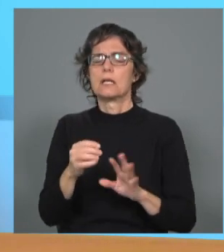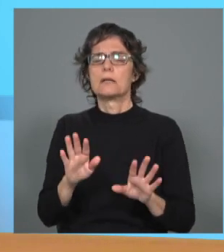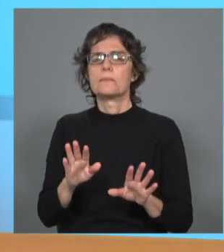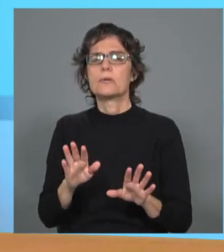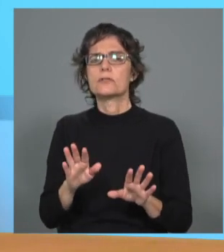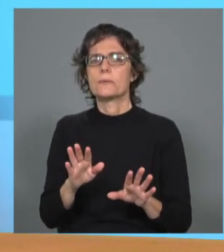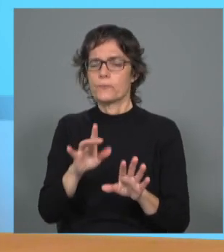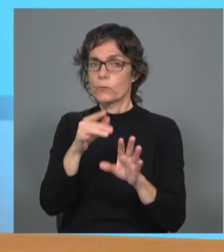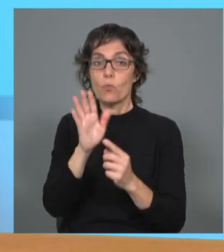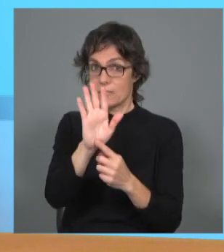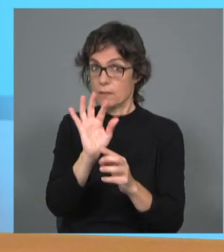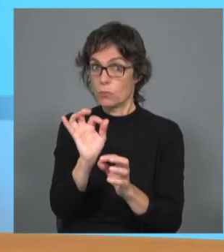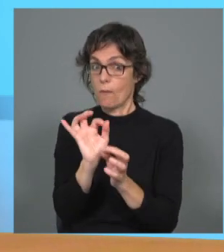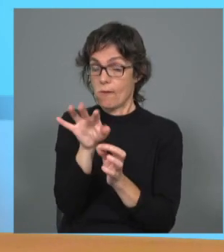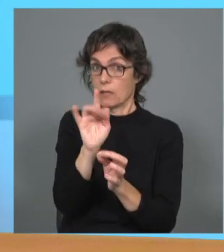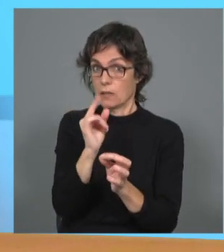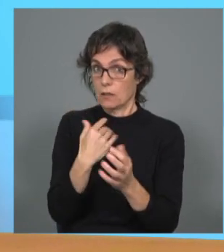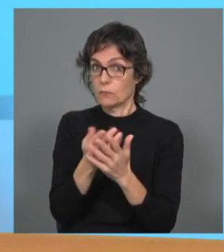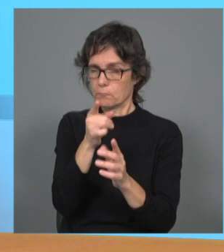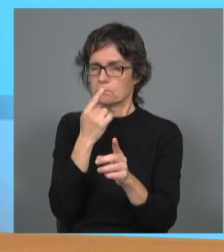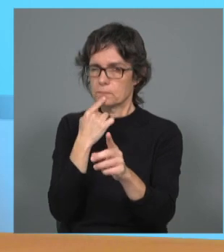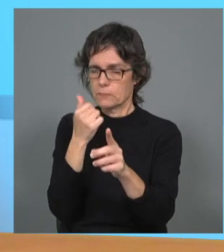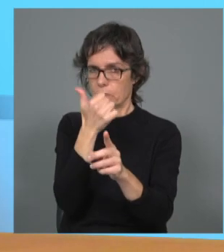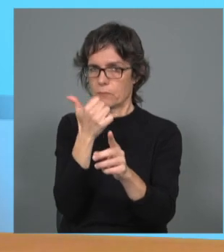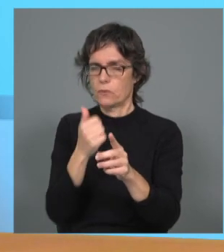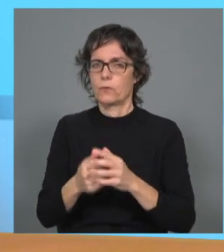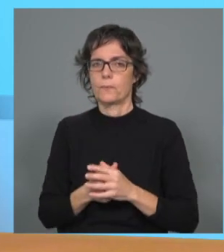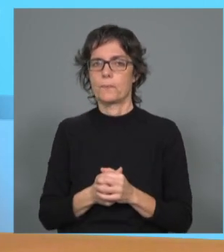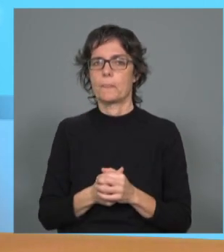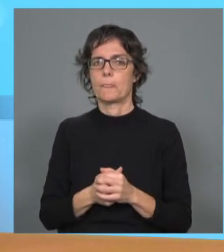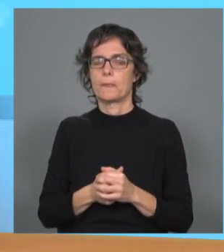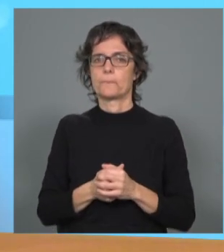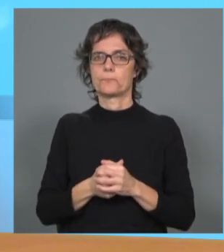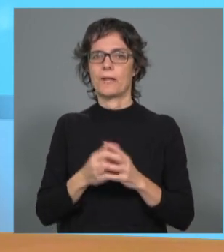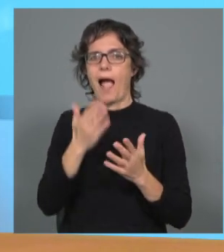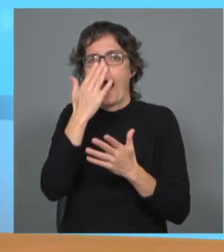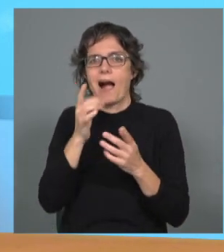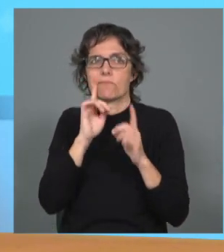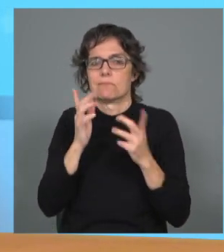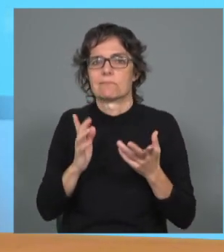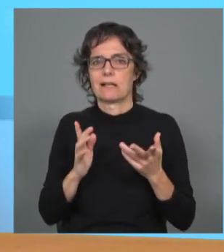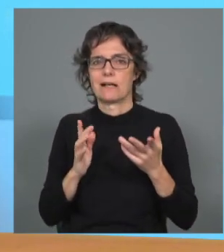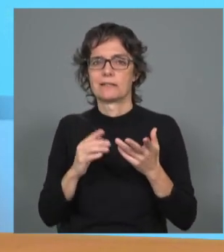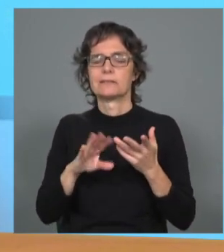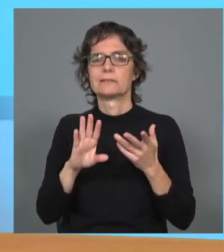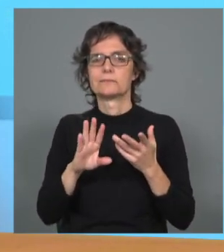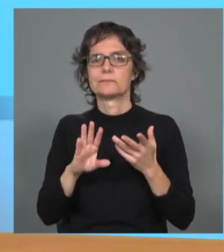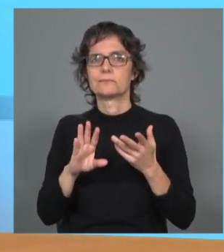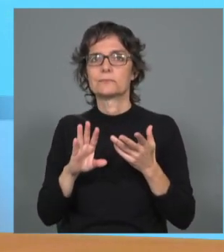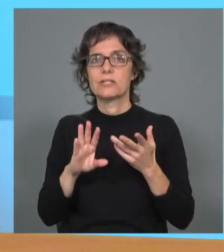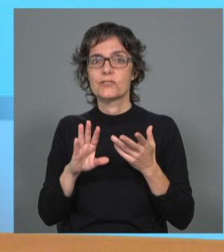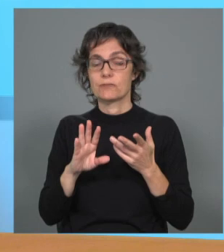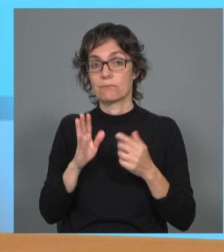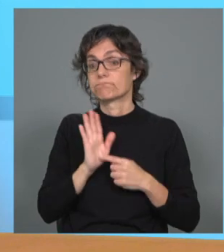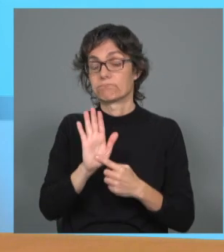Paulo, vou-lhe dar um exemplo e conto quase como piada, porque, de facto, é uma coisa que